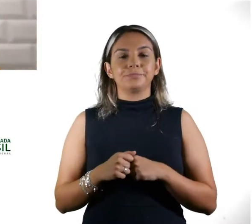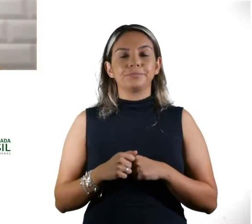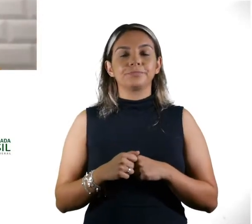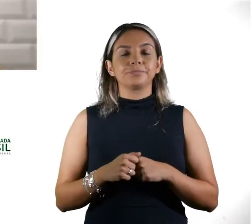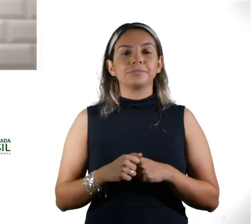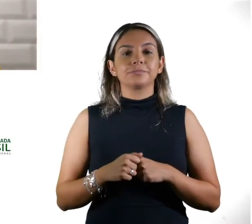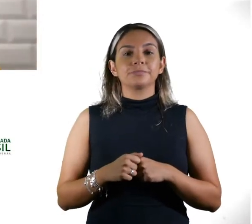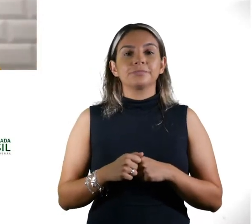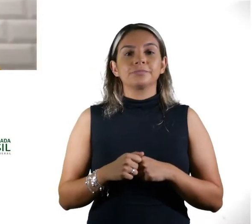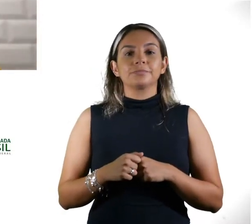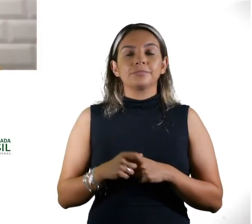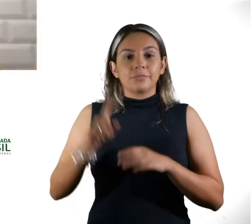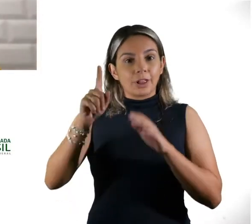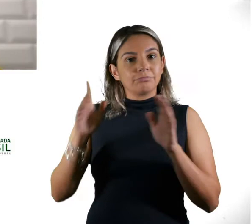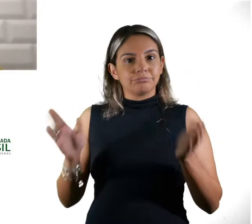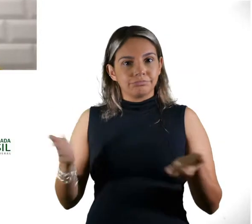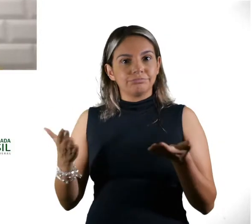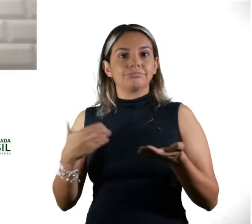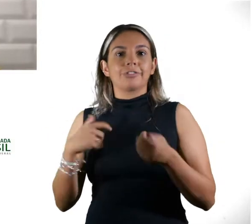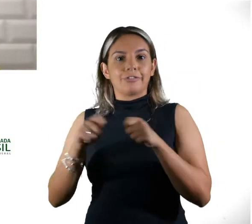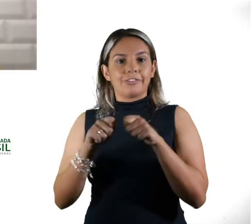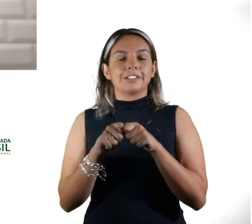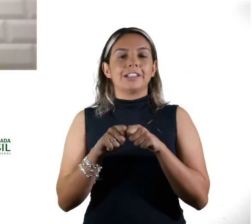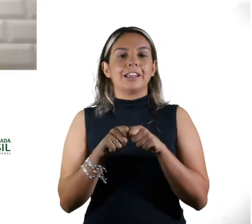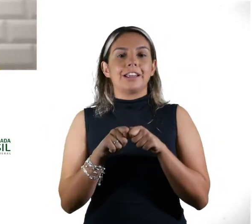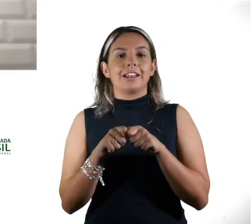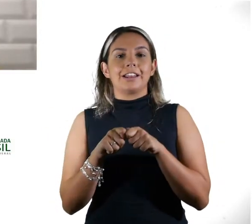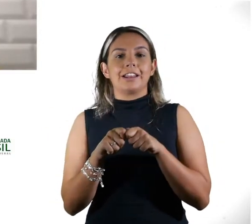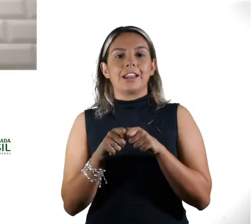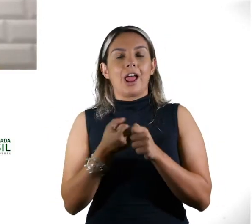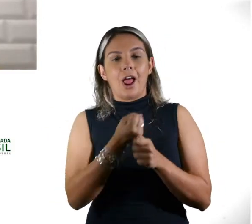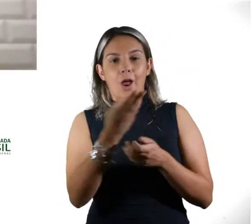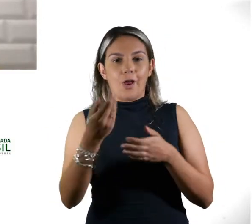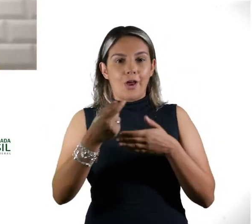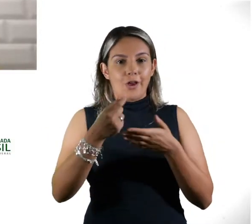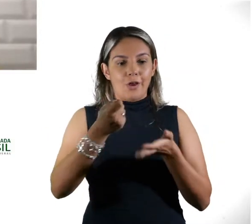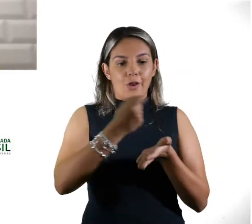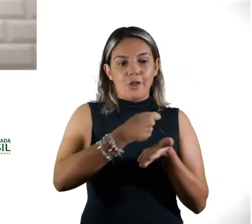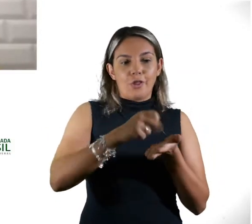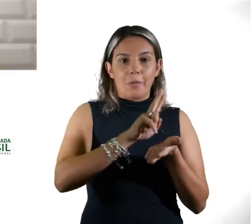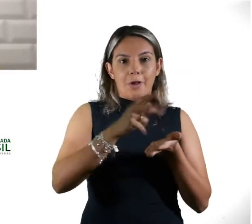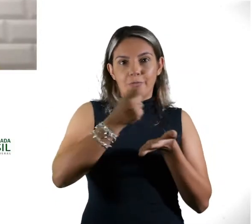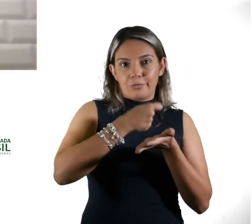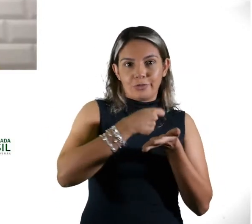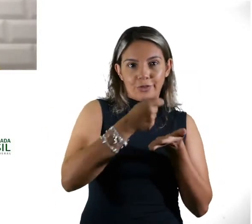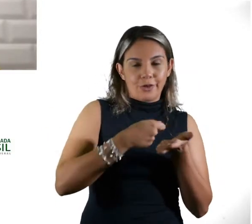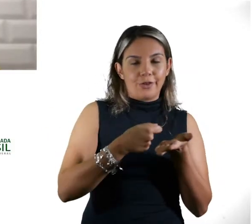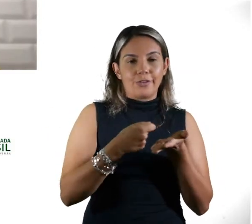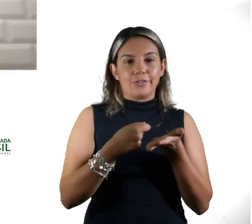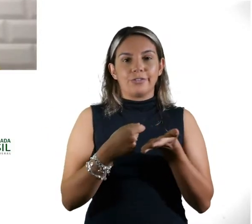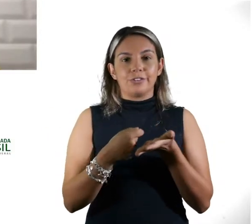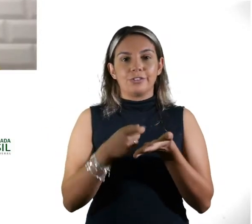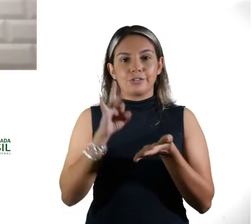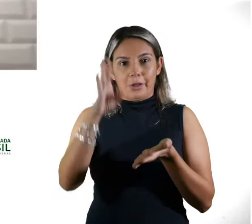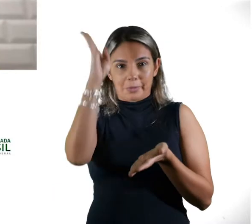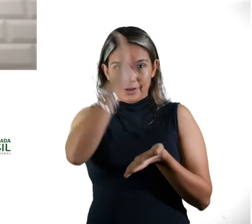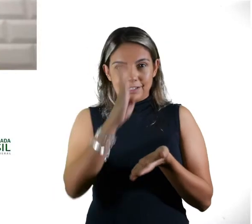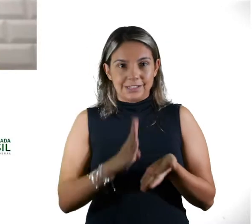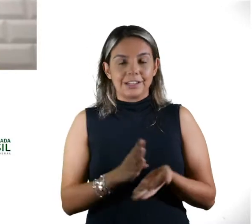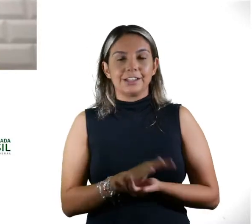e por iniciativa deles acabei por fazer ali alguns autógrafos. Curiosamente apareceram praticamente só